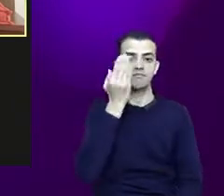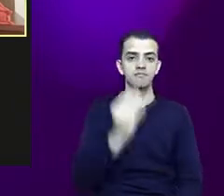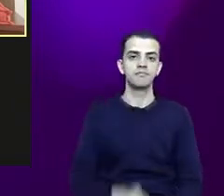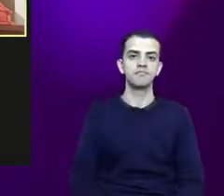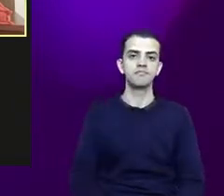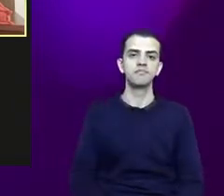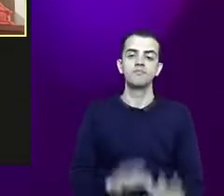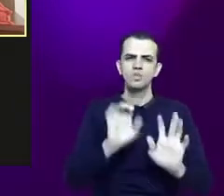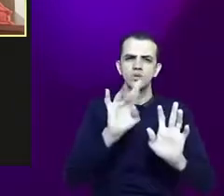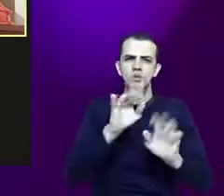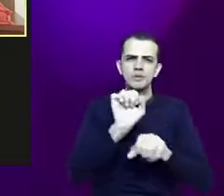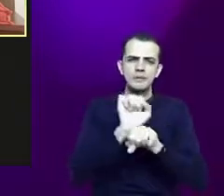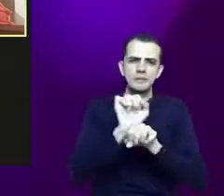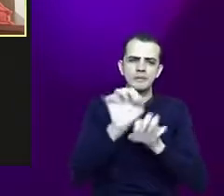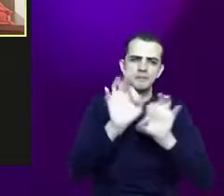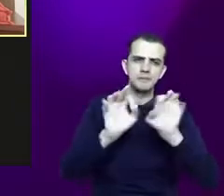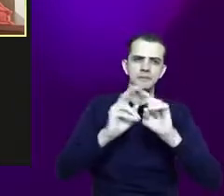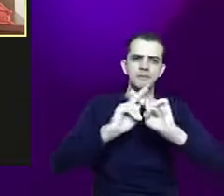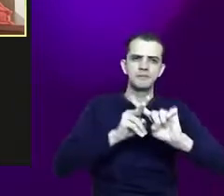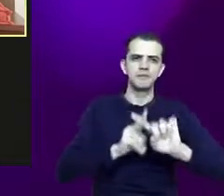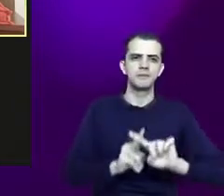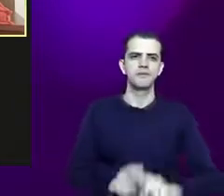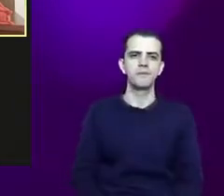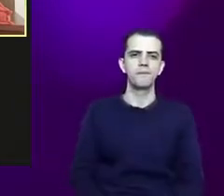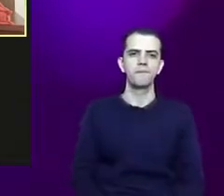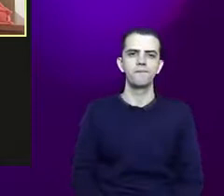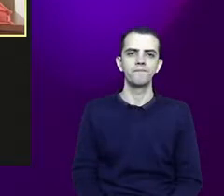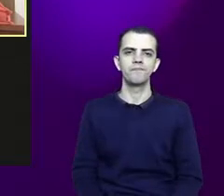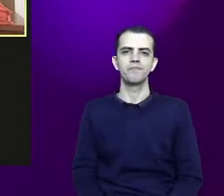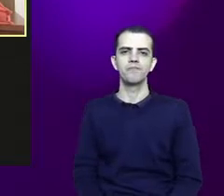Eu só preciso...